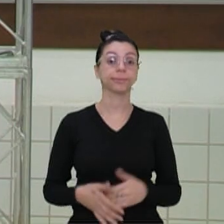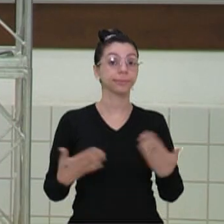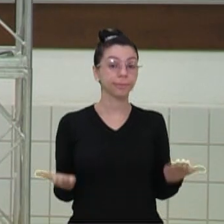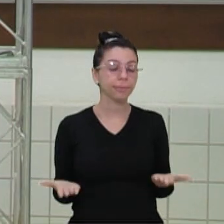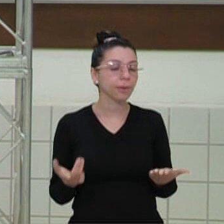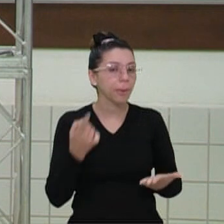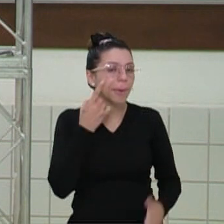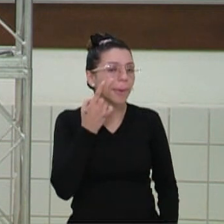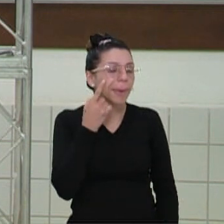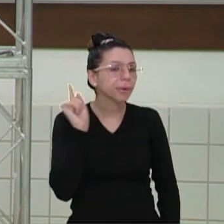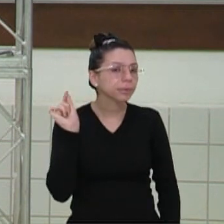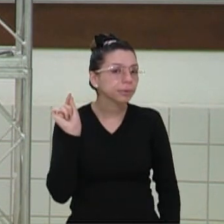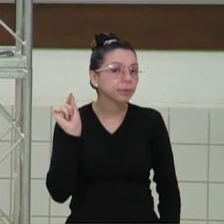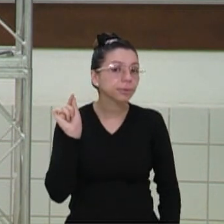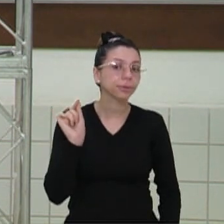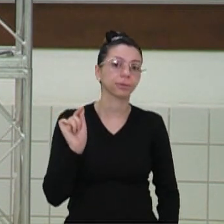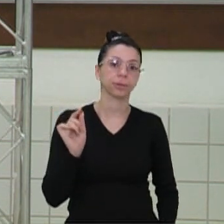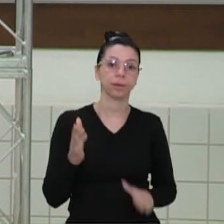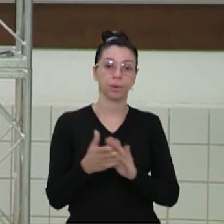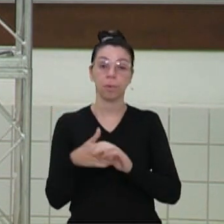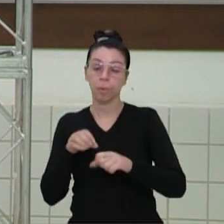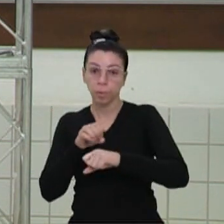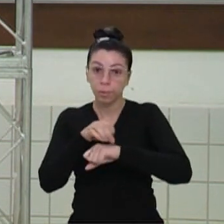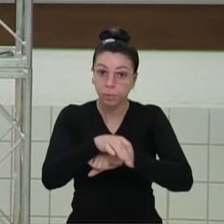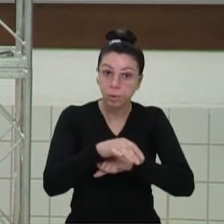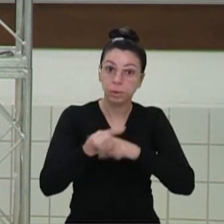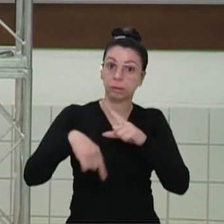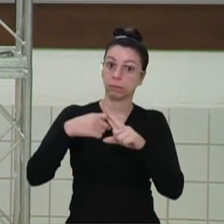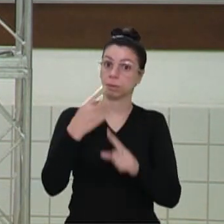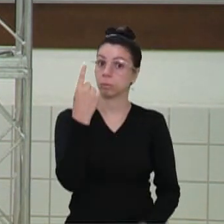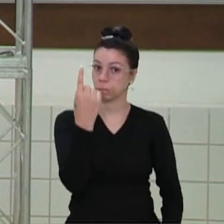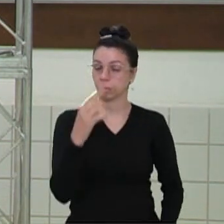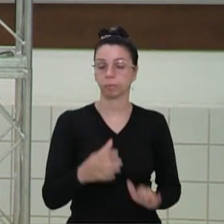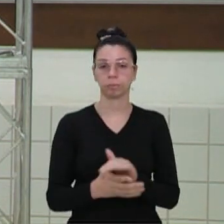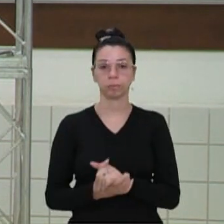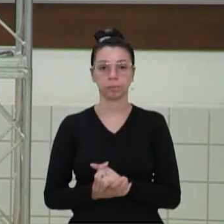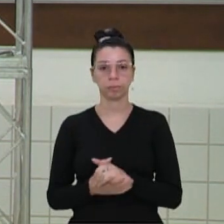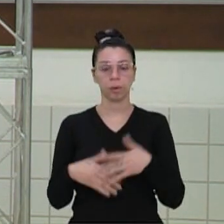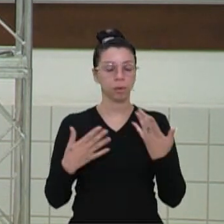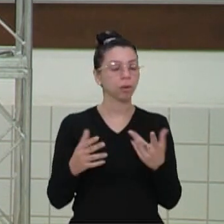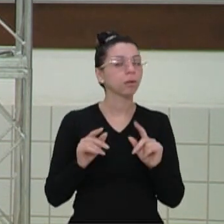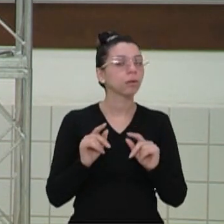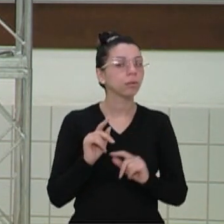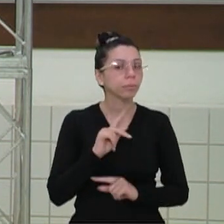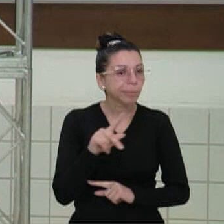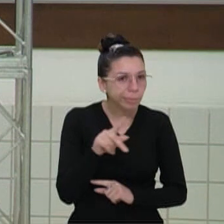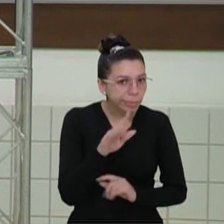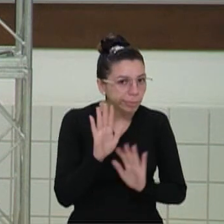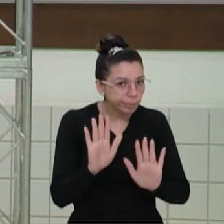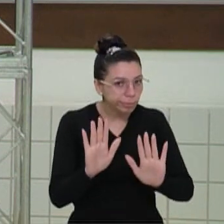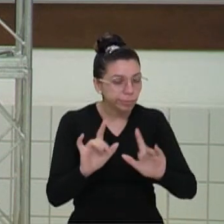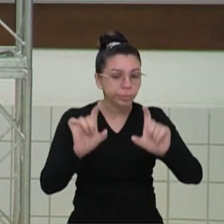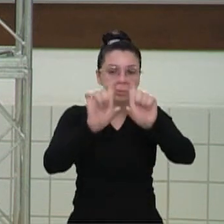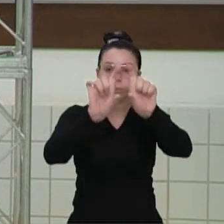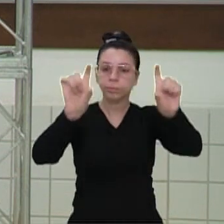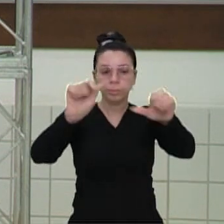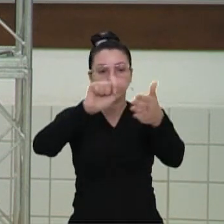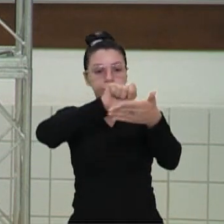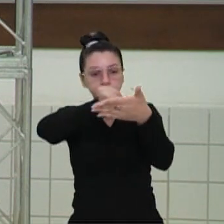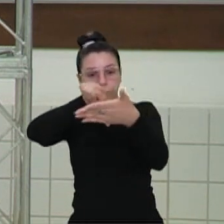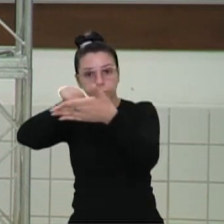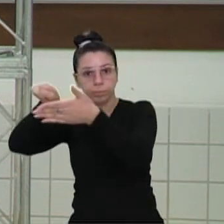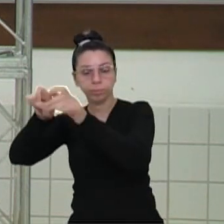Então, olha aqui, quebrou o tempo para te dar mais uma dica. Professor, olha só. Para você, escreve a